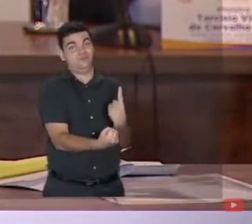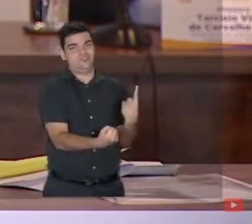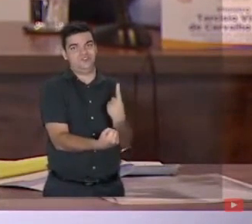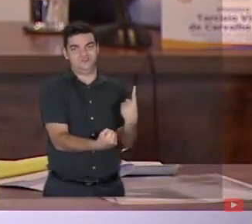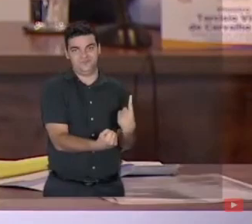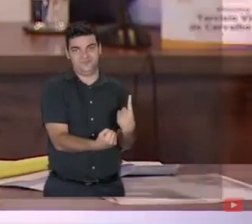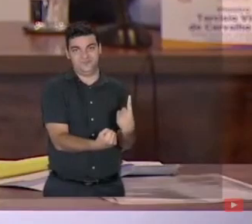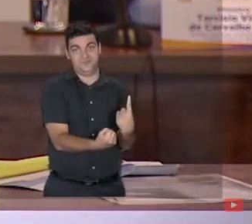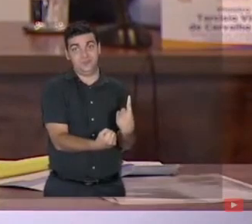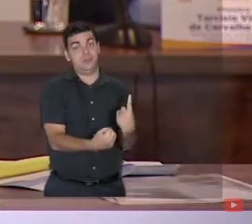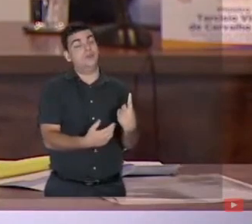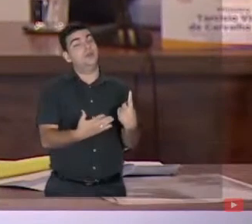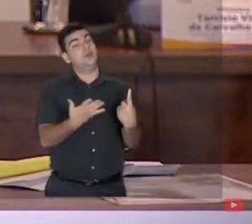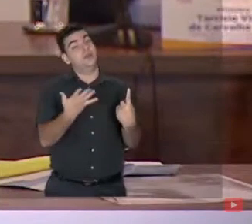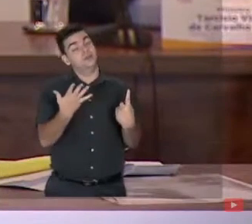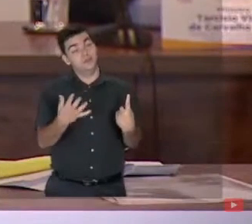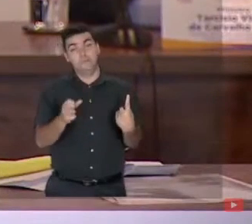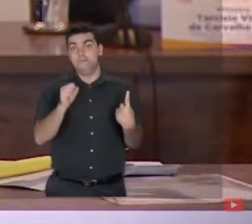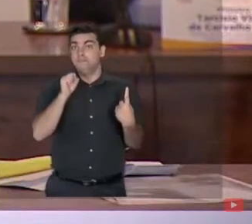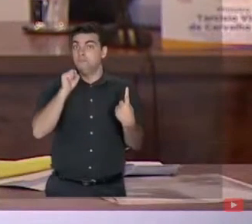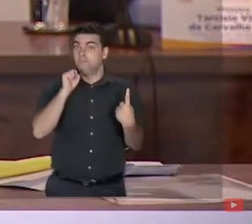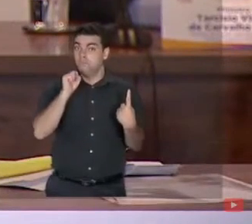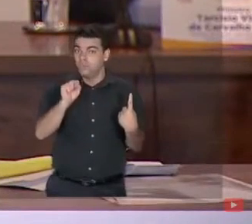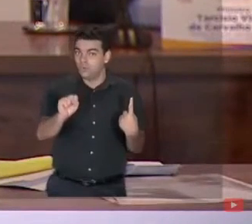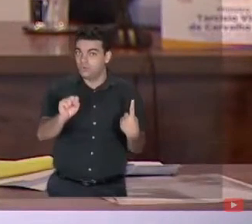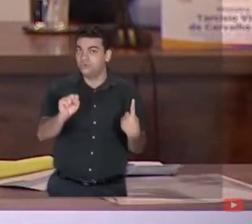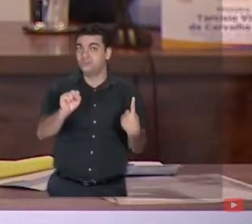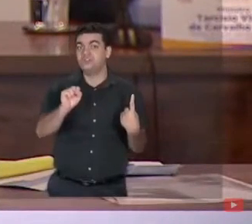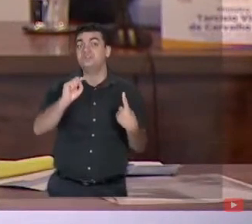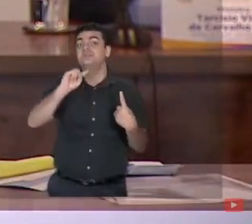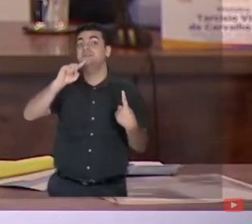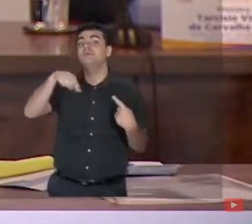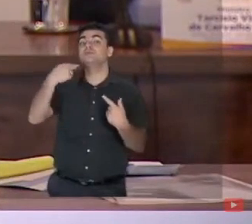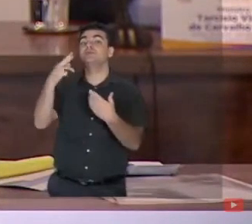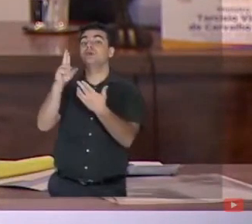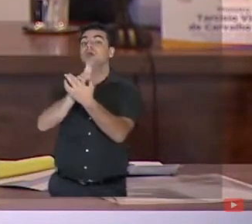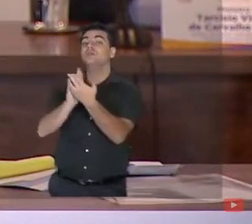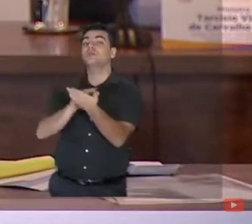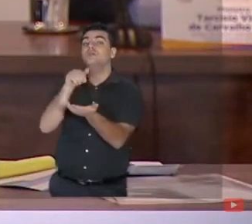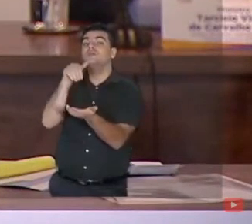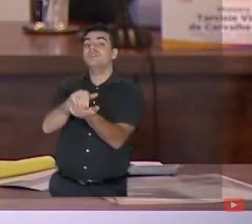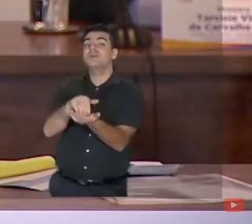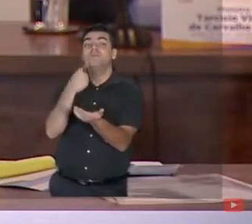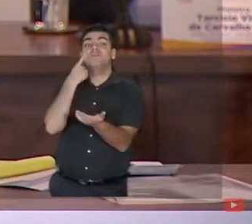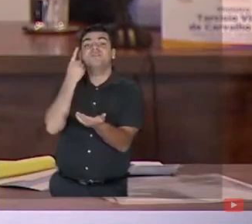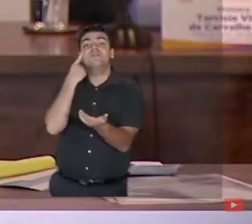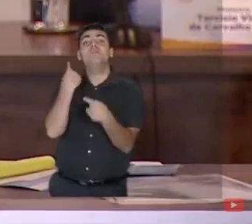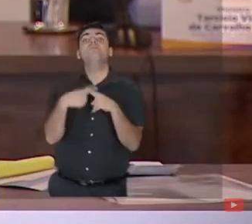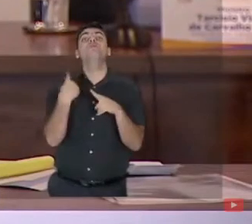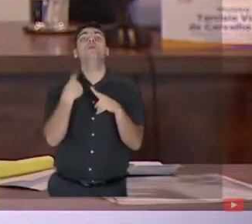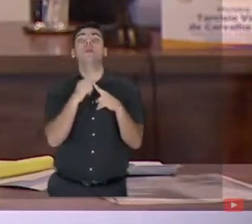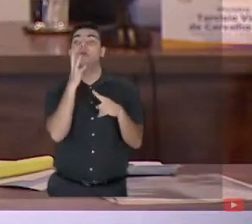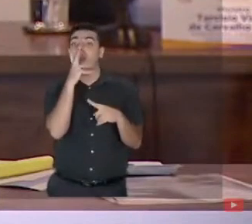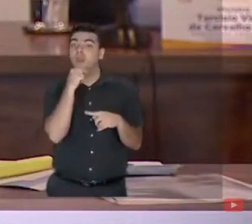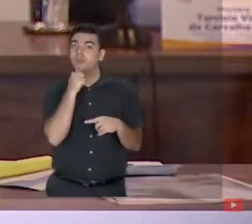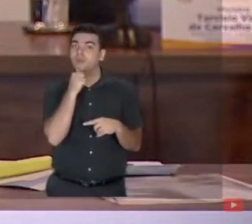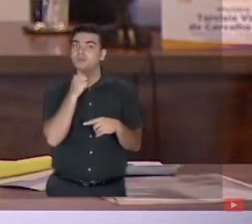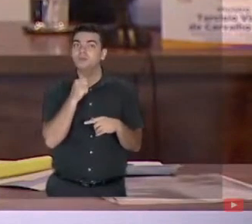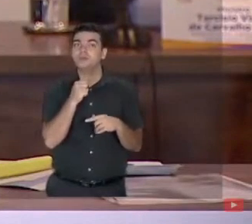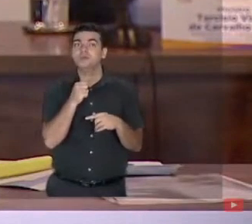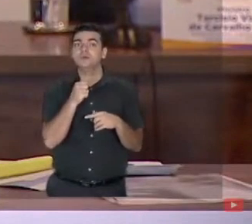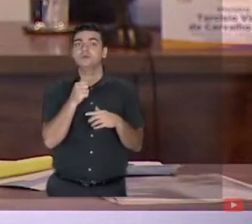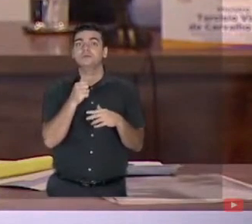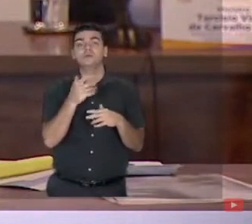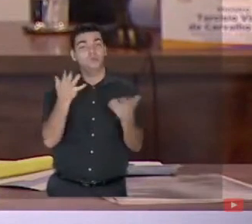possível que o relatório final sobre a razão da lentidão do sistema